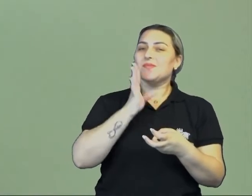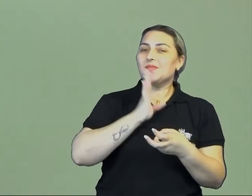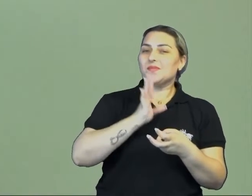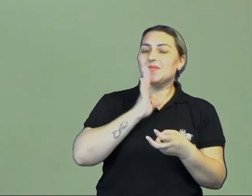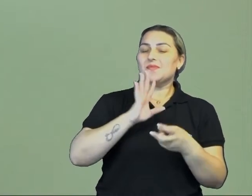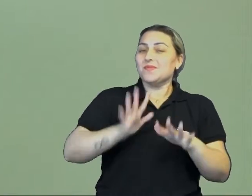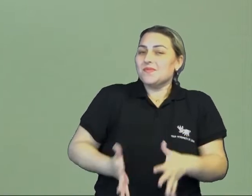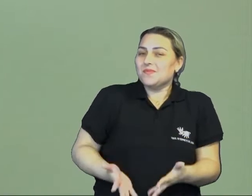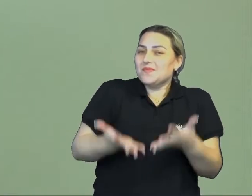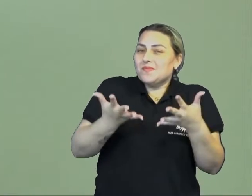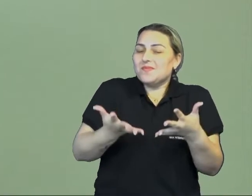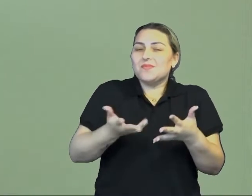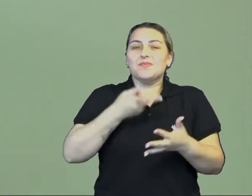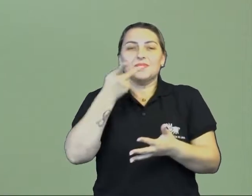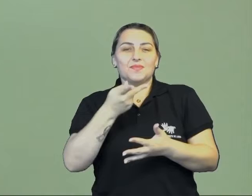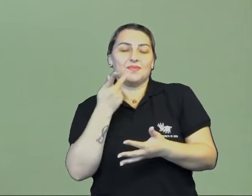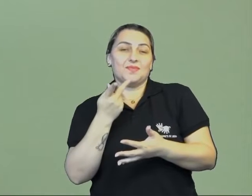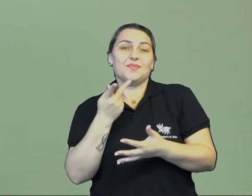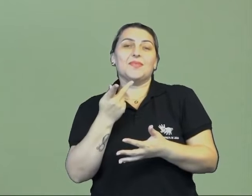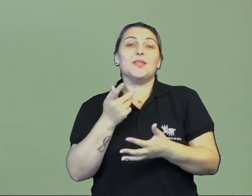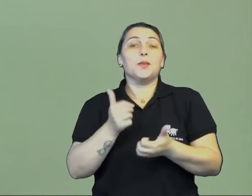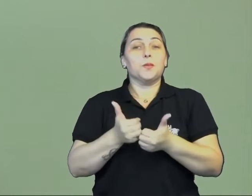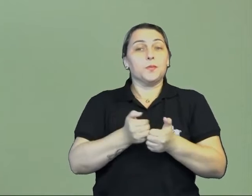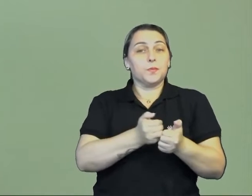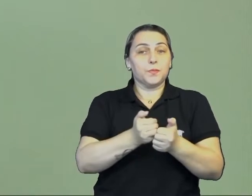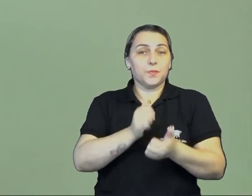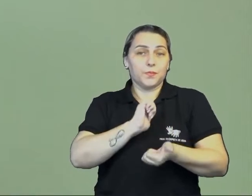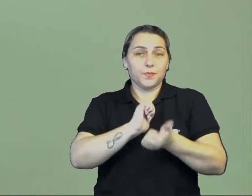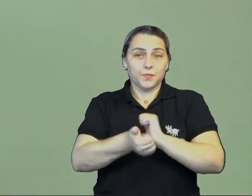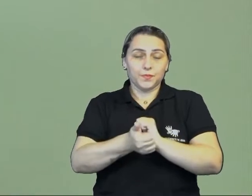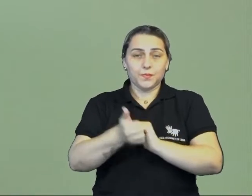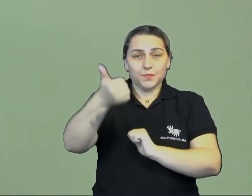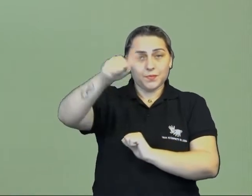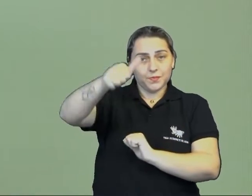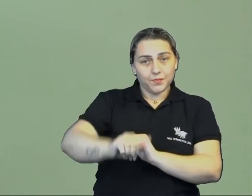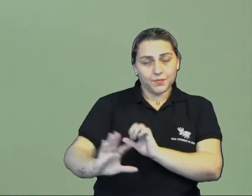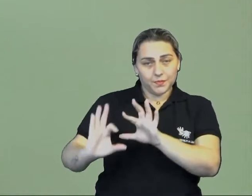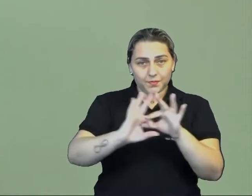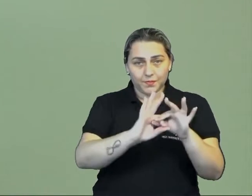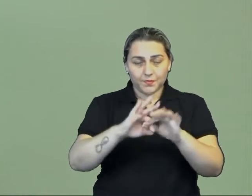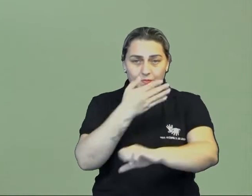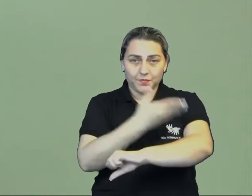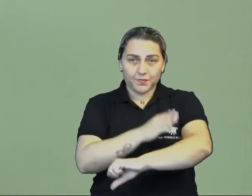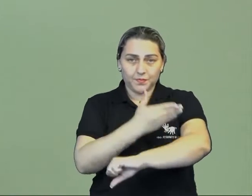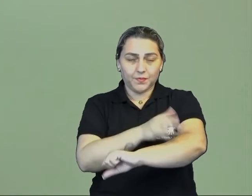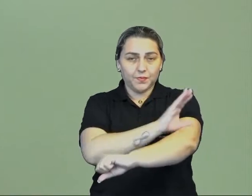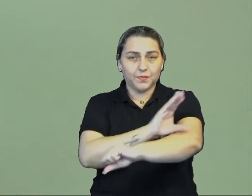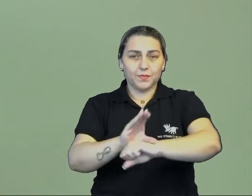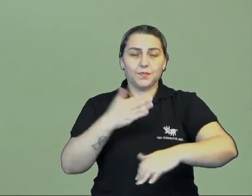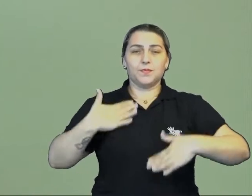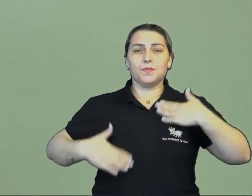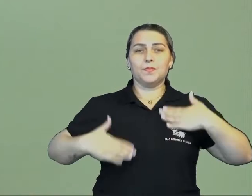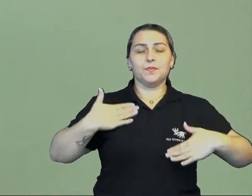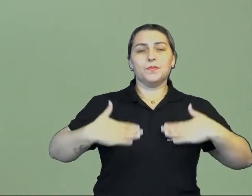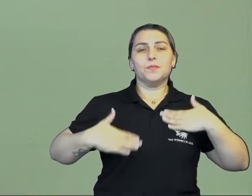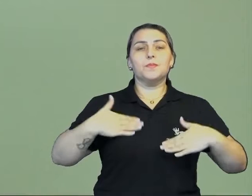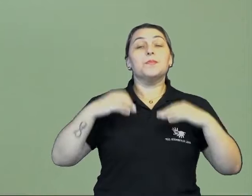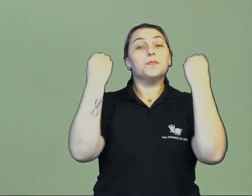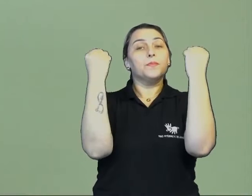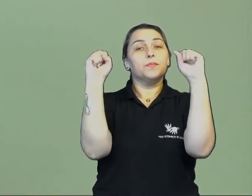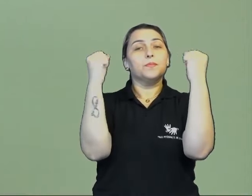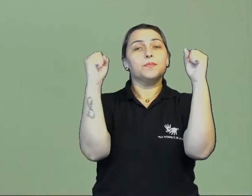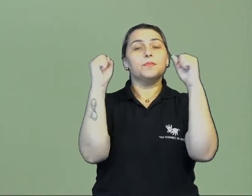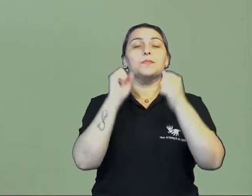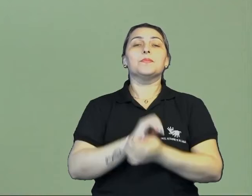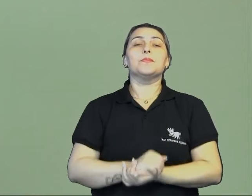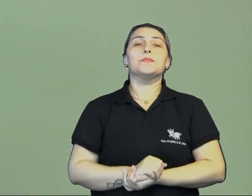motivados, porque a gente vai falar sobre jogos e esportes. Aqui a gente vai analisar no contexto de práticas e culturas corporais da educação física.